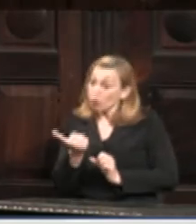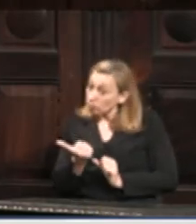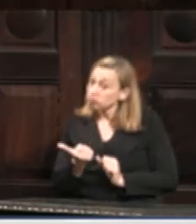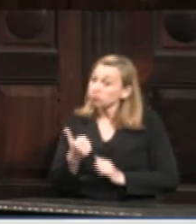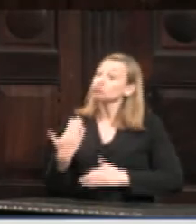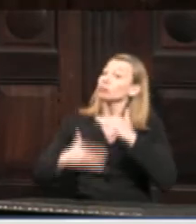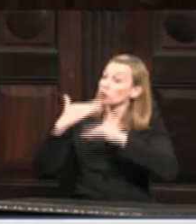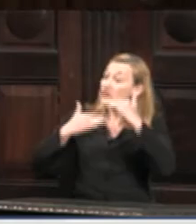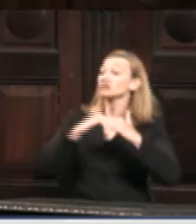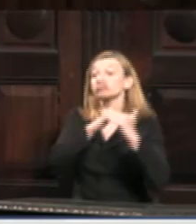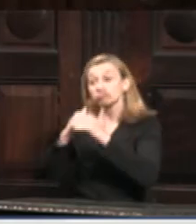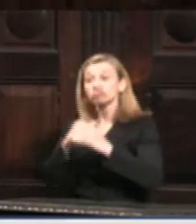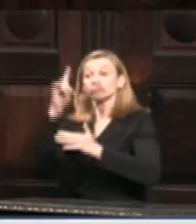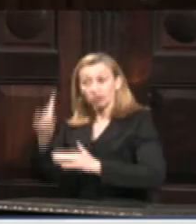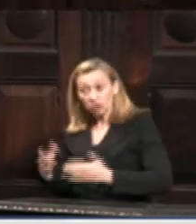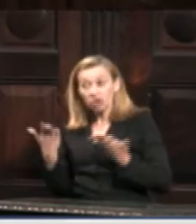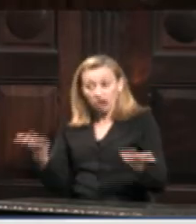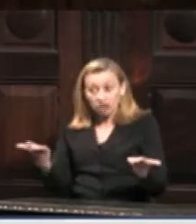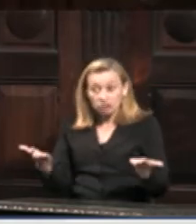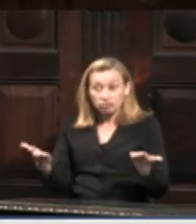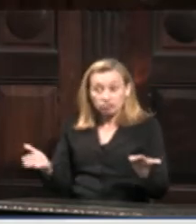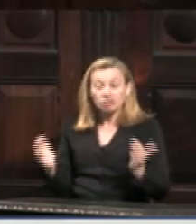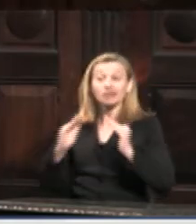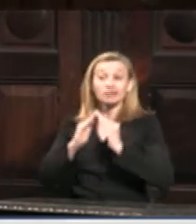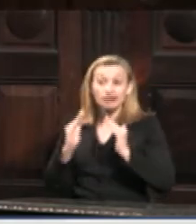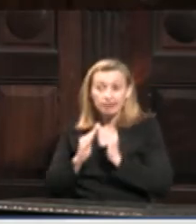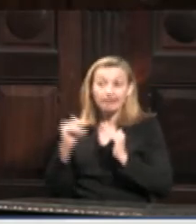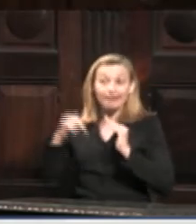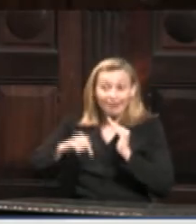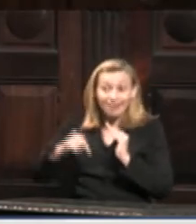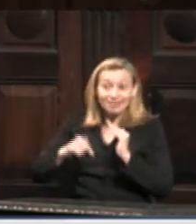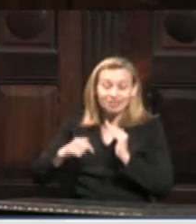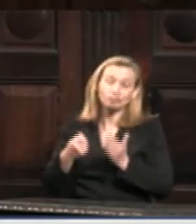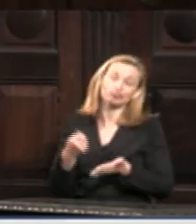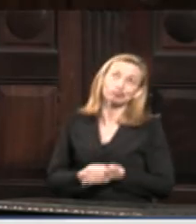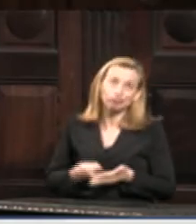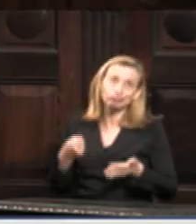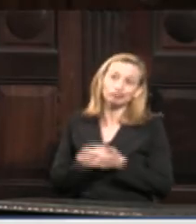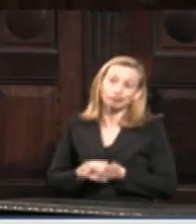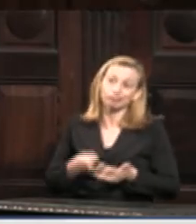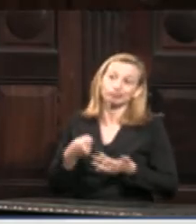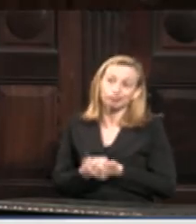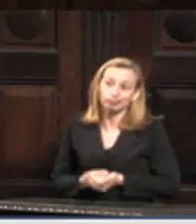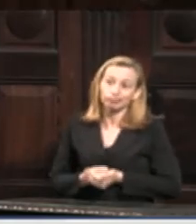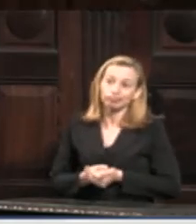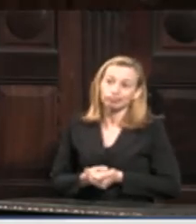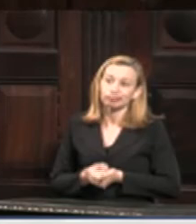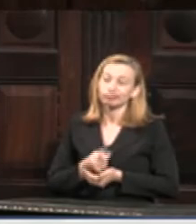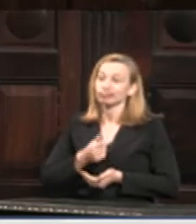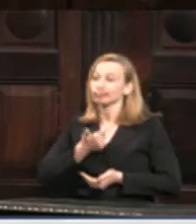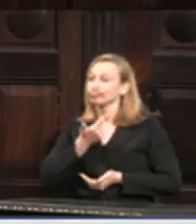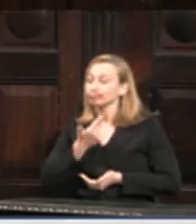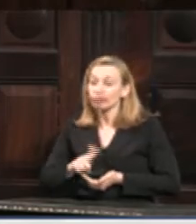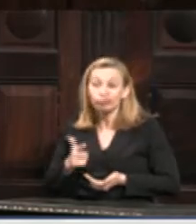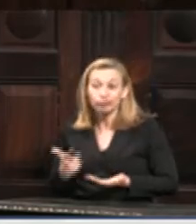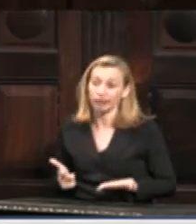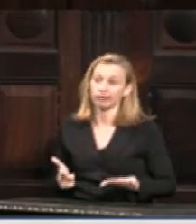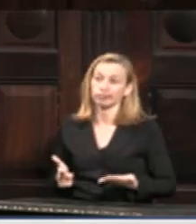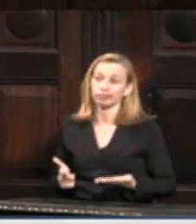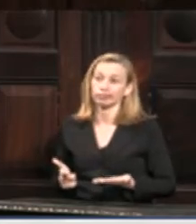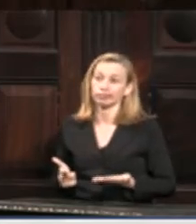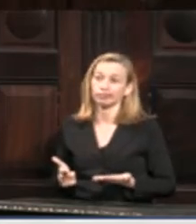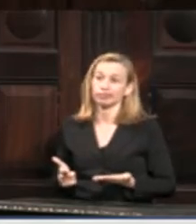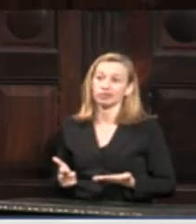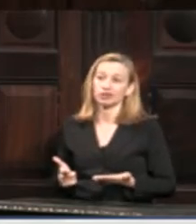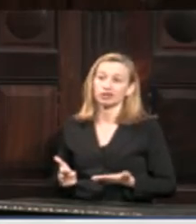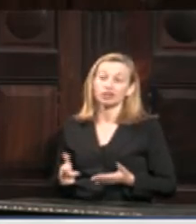processo democrático, que essa casa insiste em não trazer em pauta e